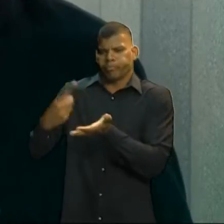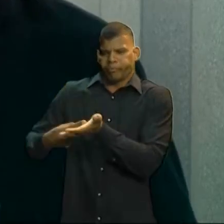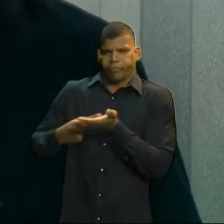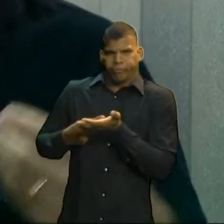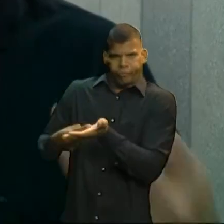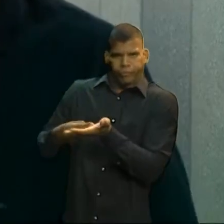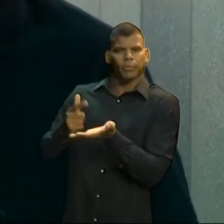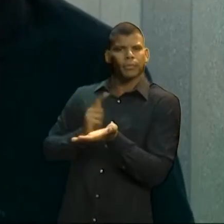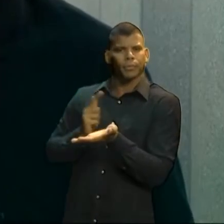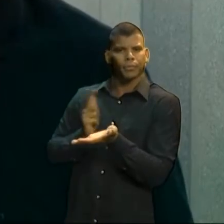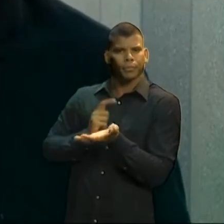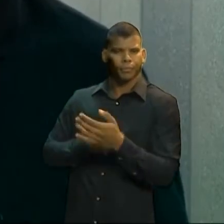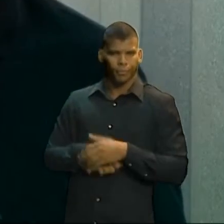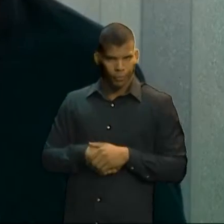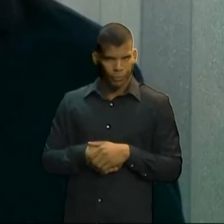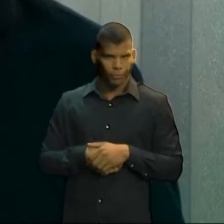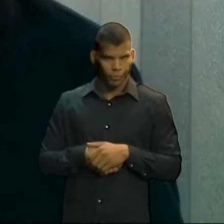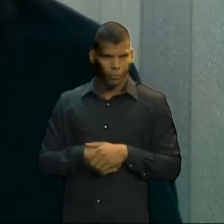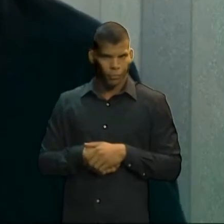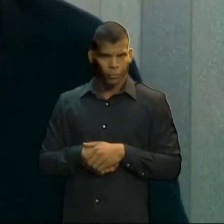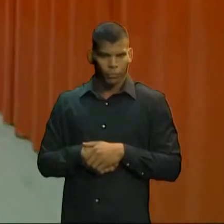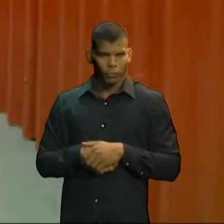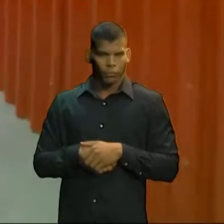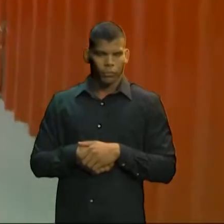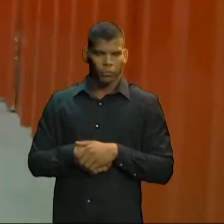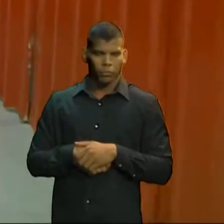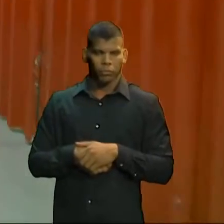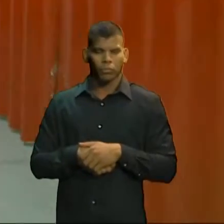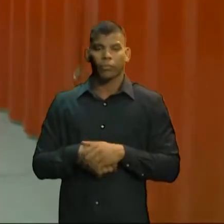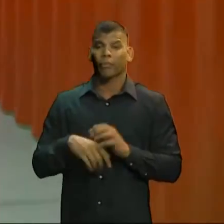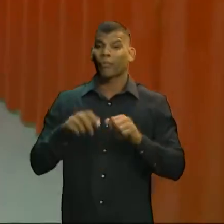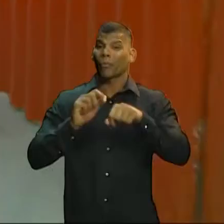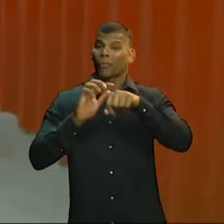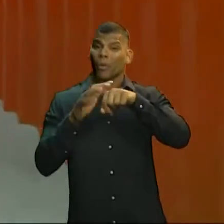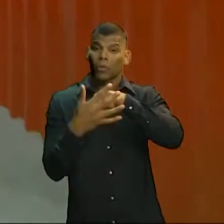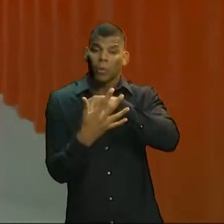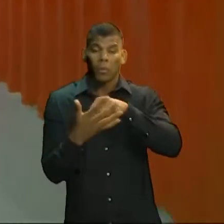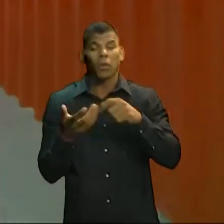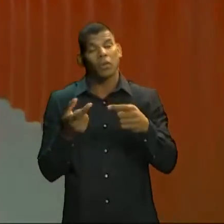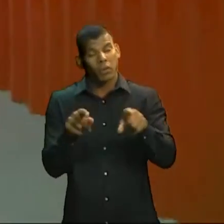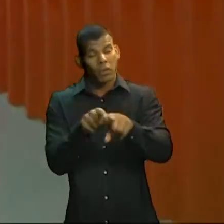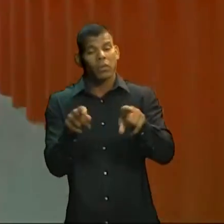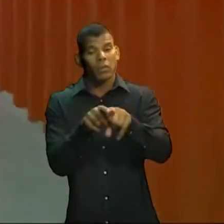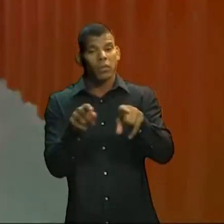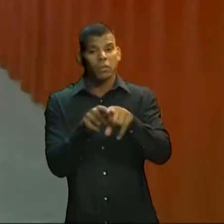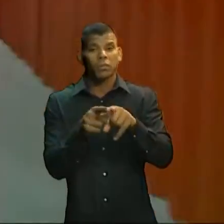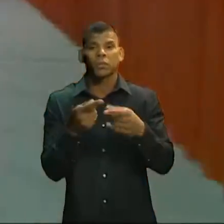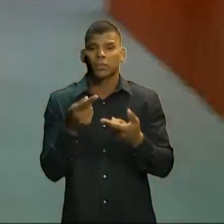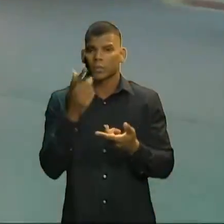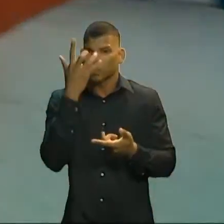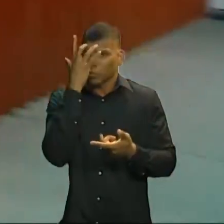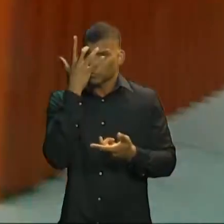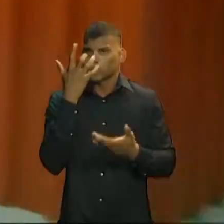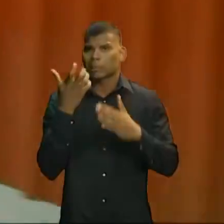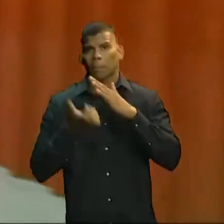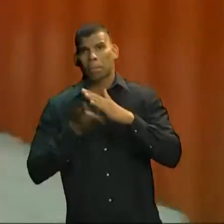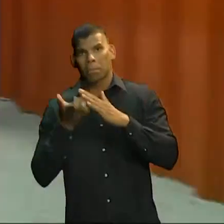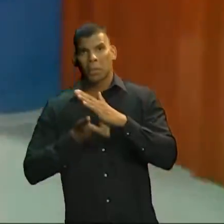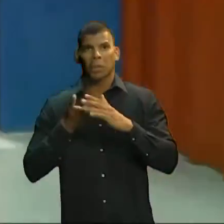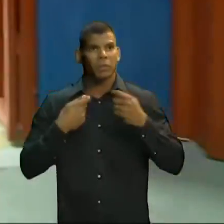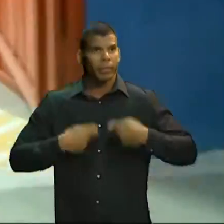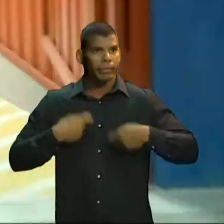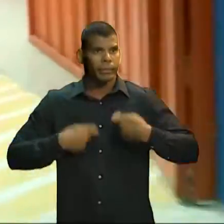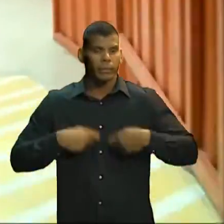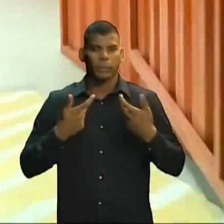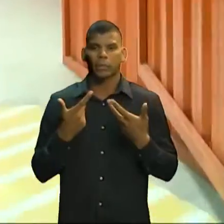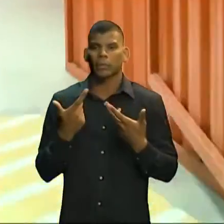entrega têm espaços locados conosco. E a pandemia acelerou algumas decisões de empresas que tiveram que entregar